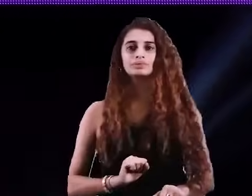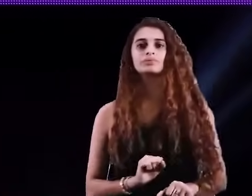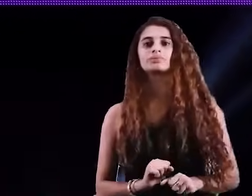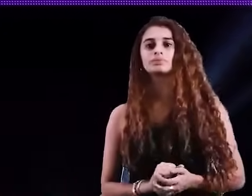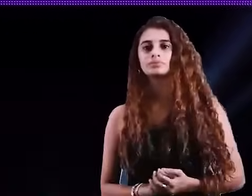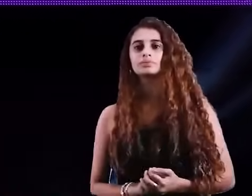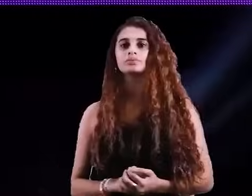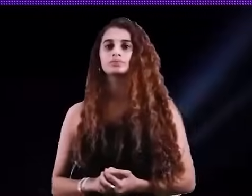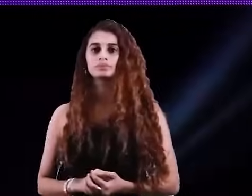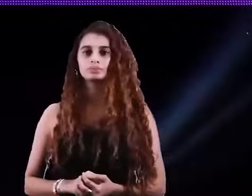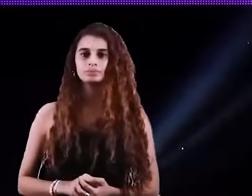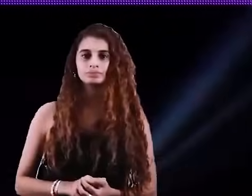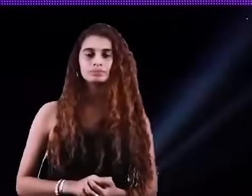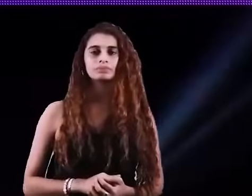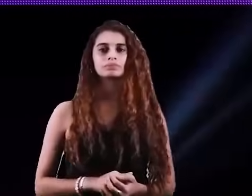engolir